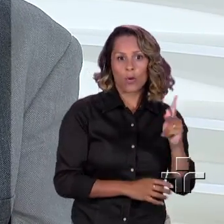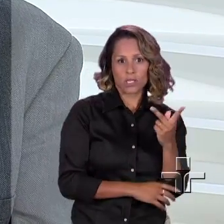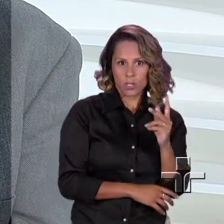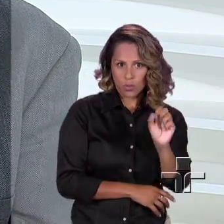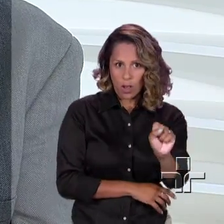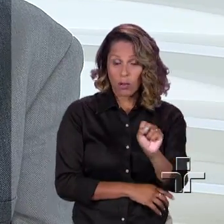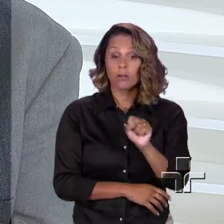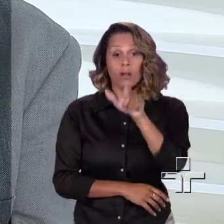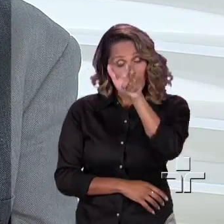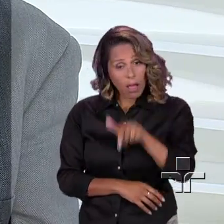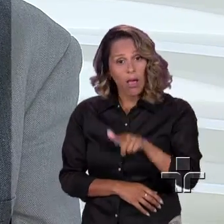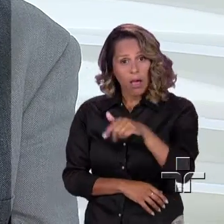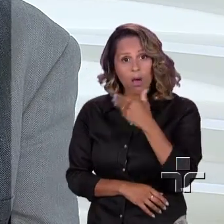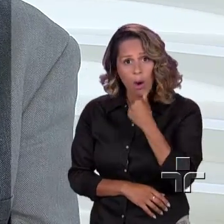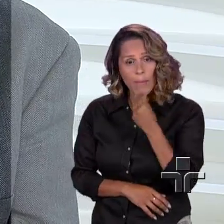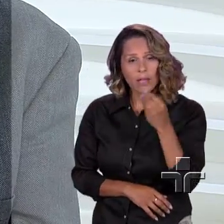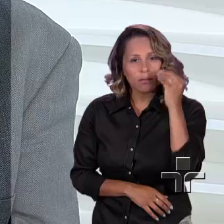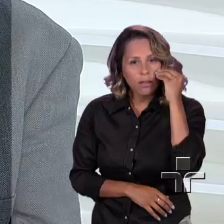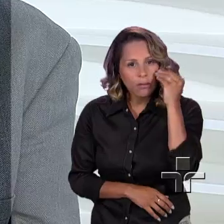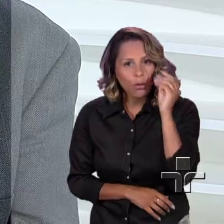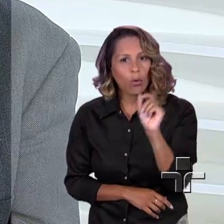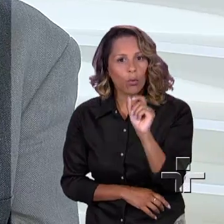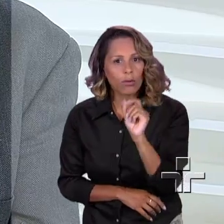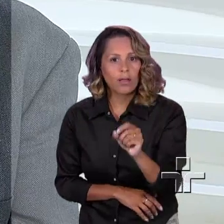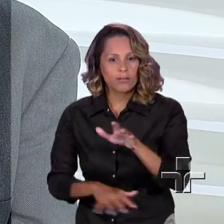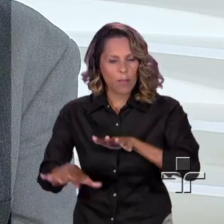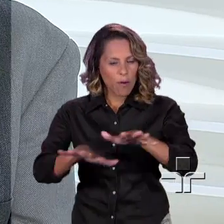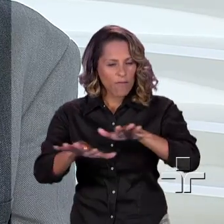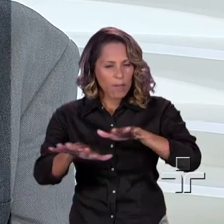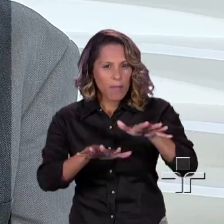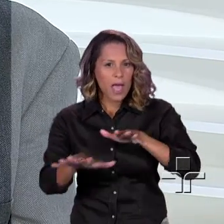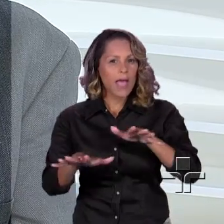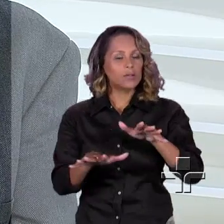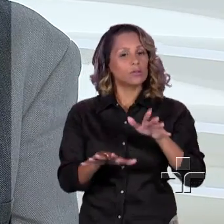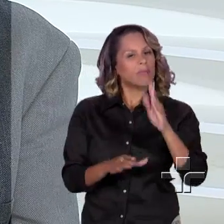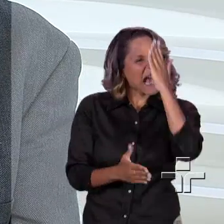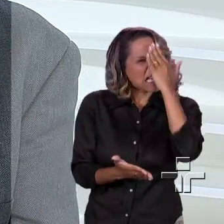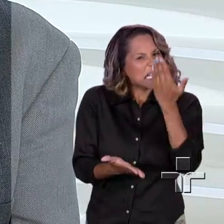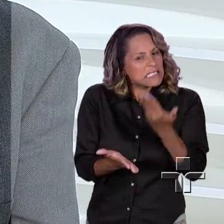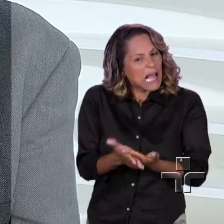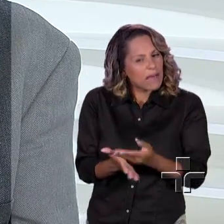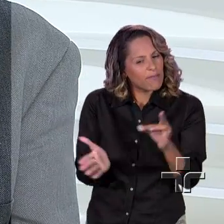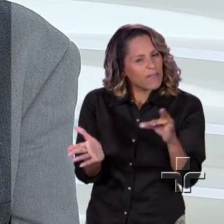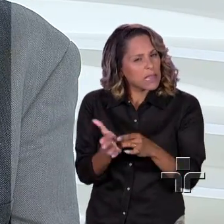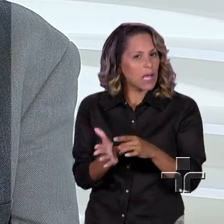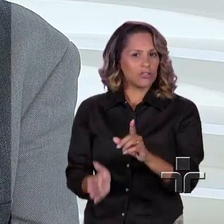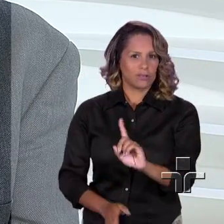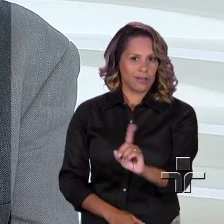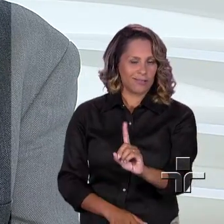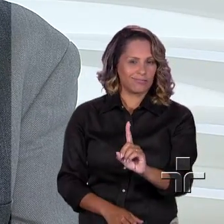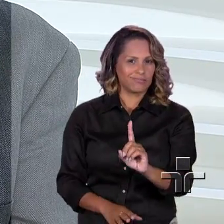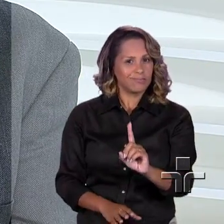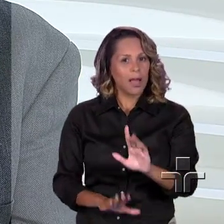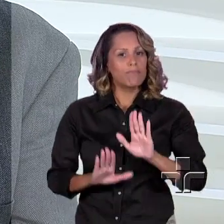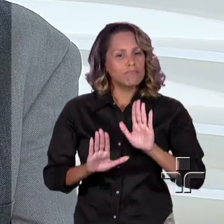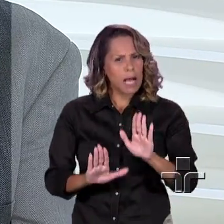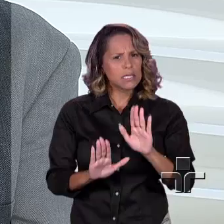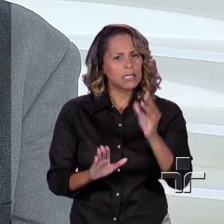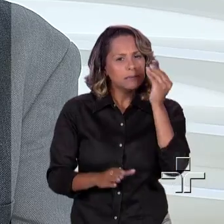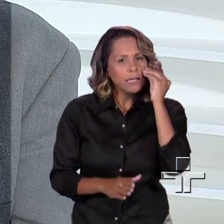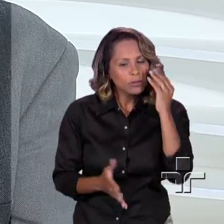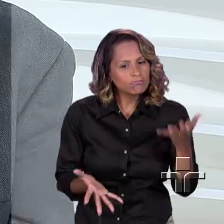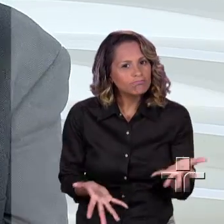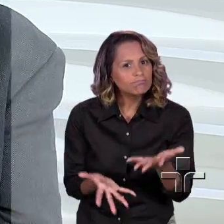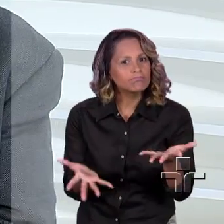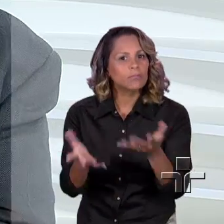tentar levantar essa questão. Ele não acreditava no movimento, na verdade, e criticava o movimento no Rio e São Paulo. Ele achava